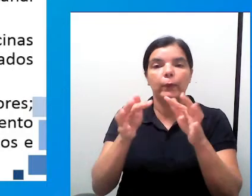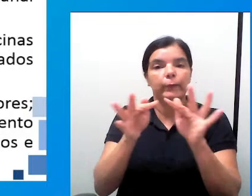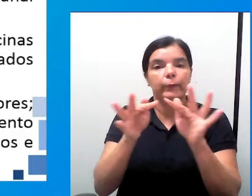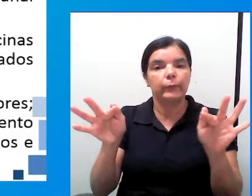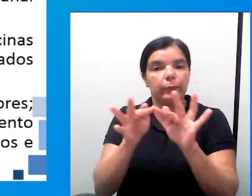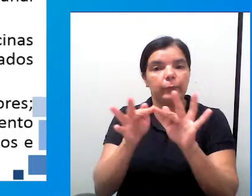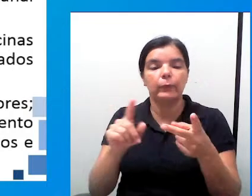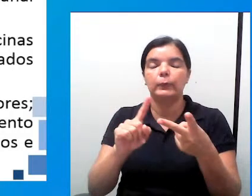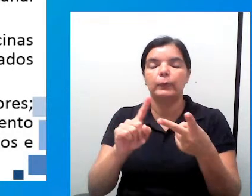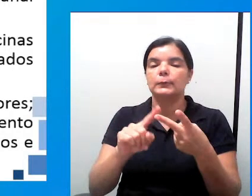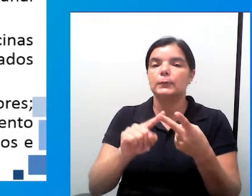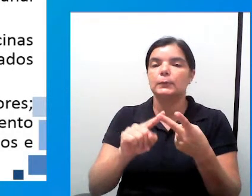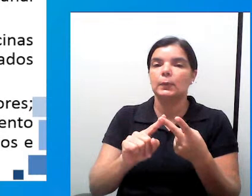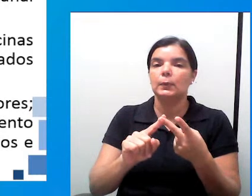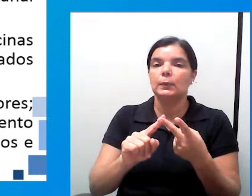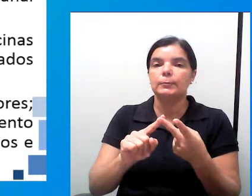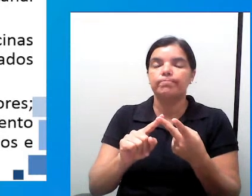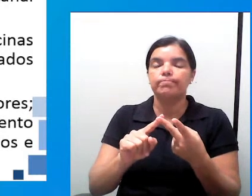tipo,